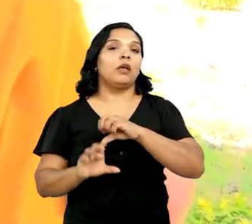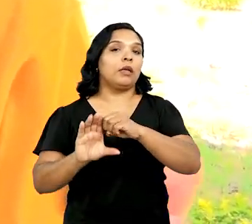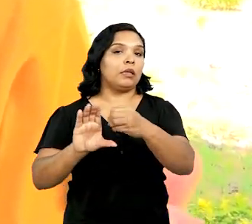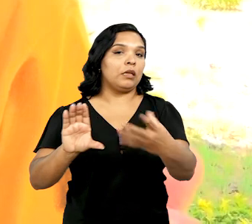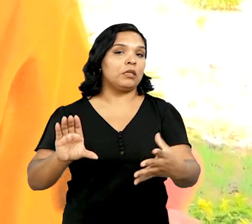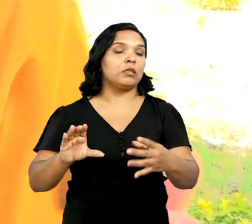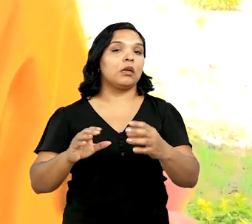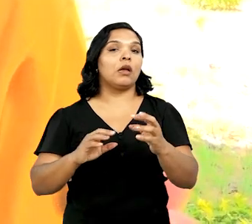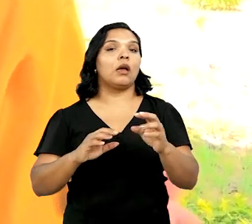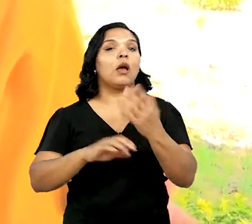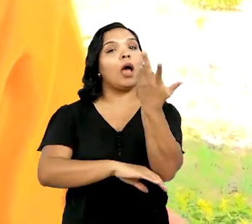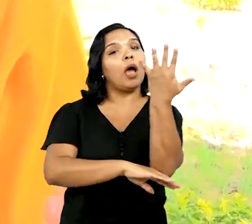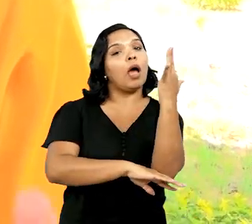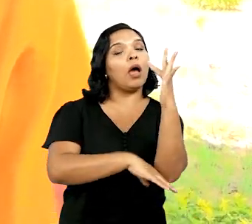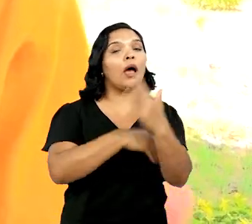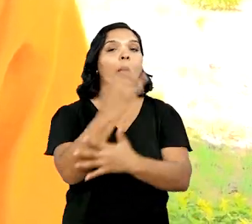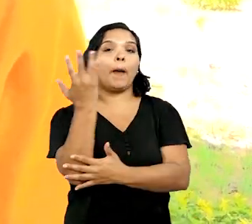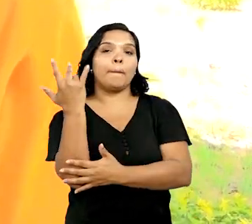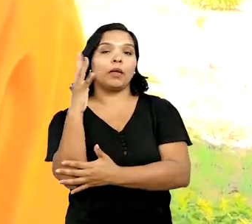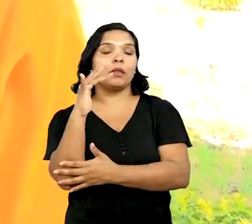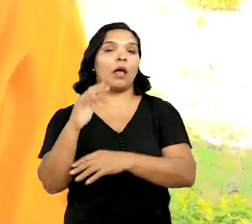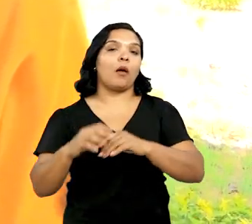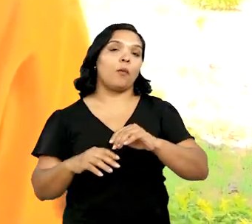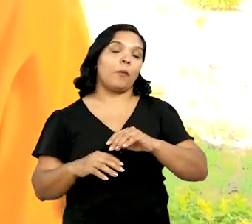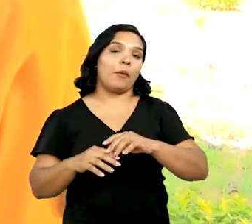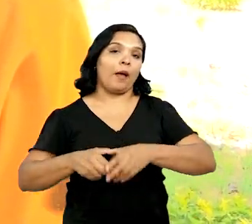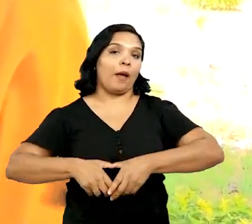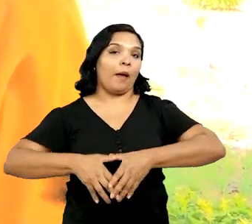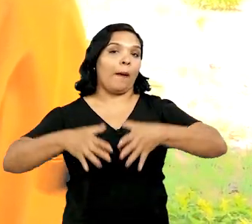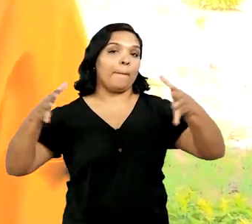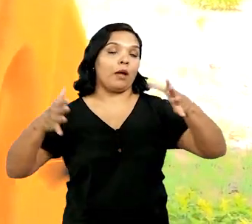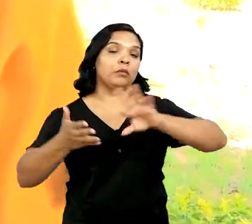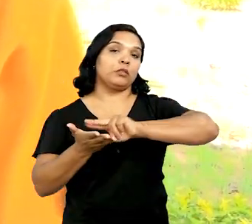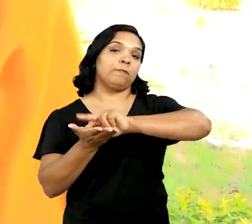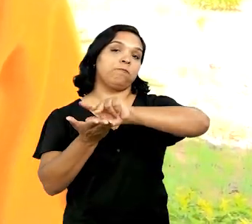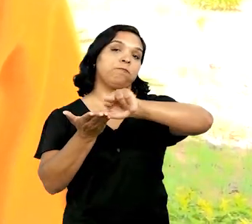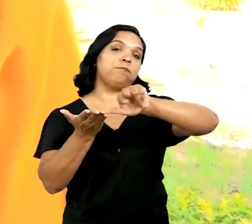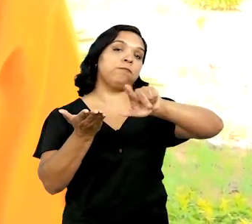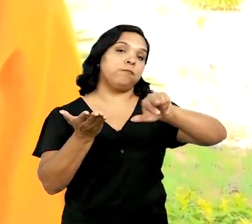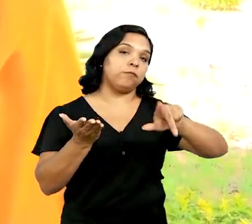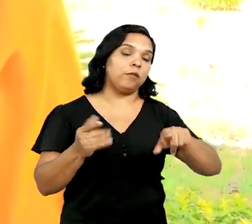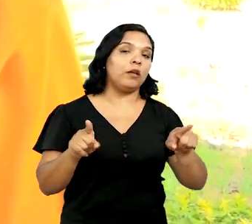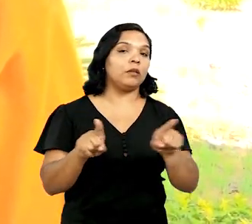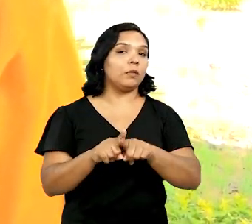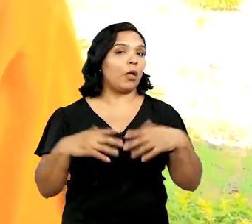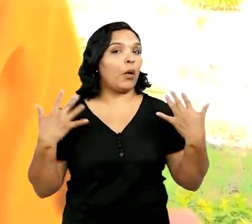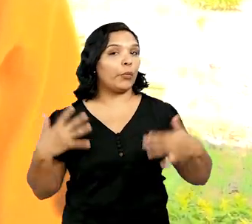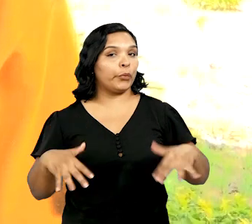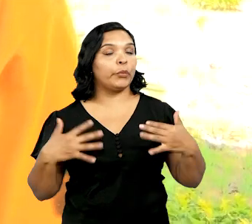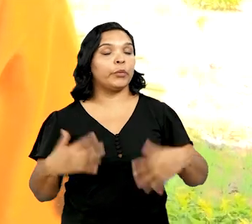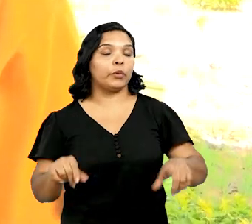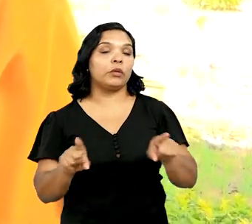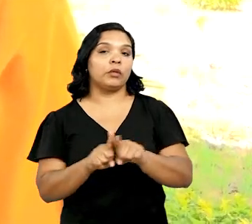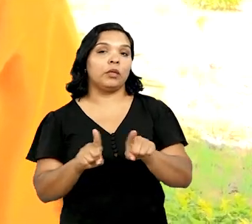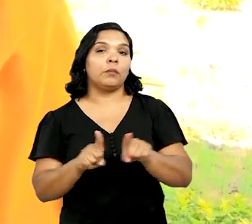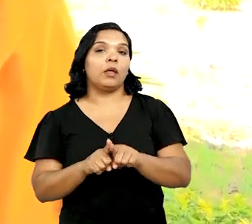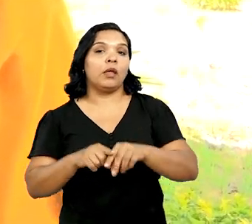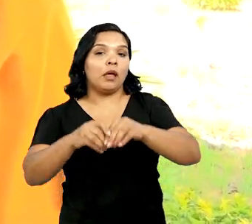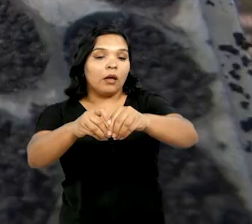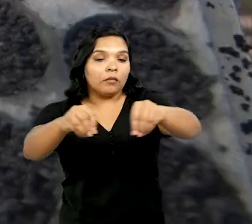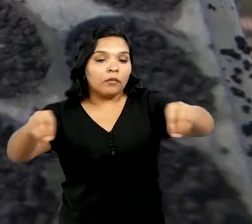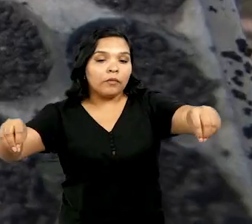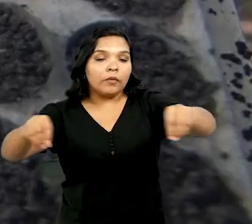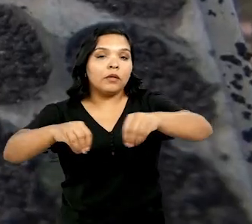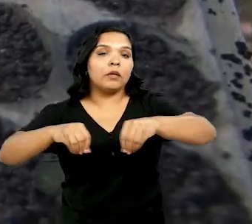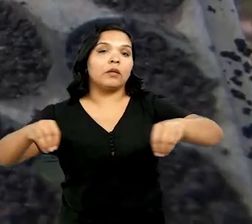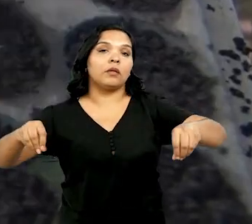aspecto ambiental. Você aumenta a diversidade ali e principalmente enriquece a vida microbiana do